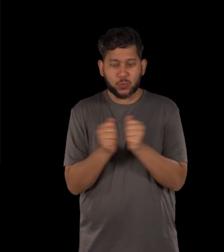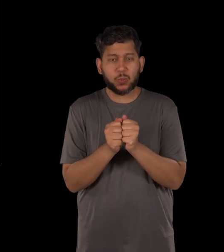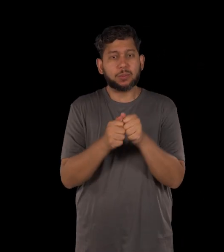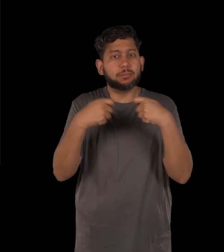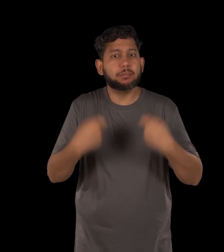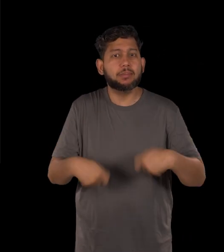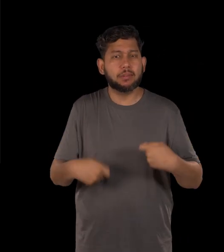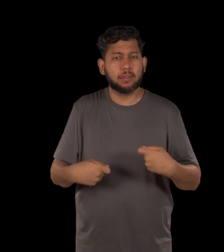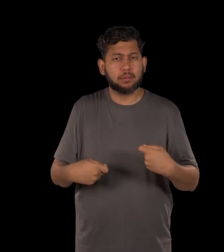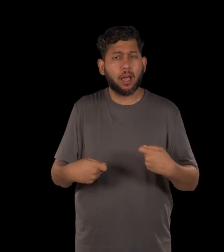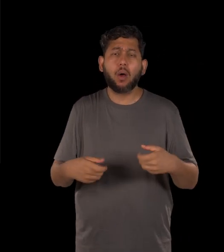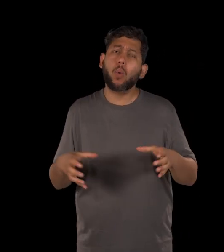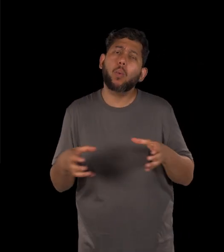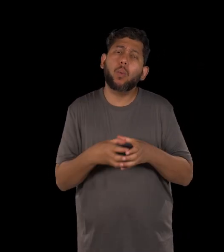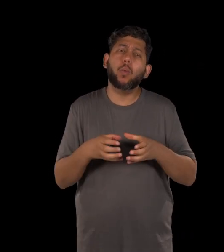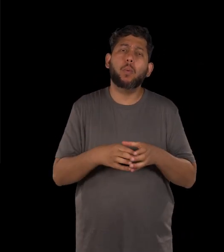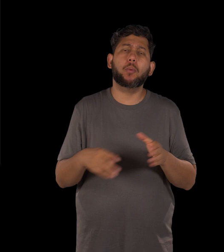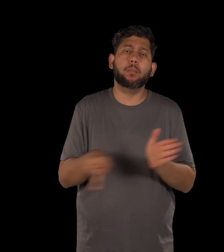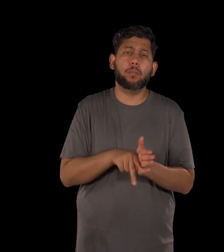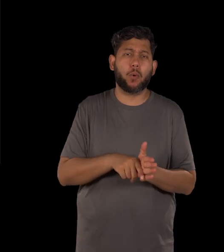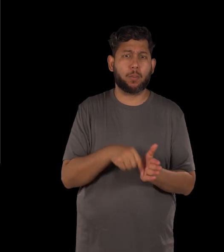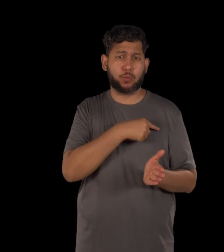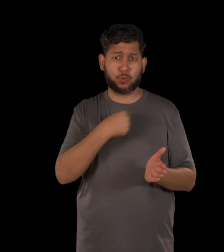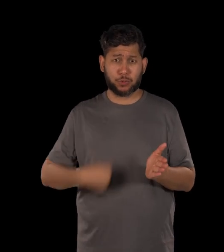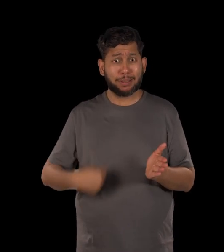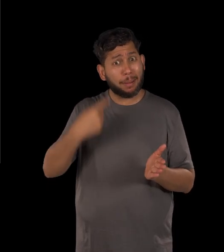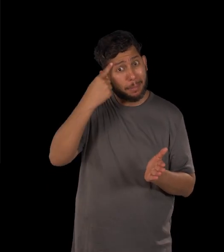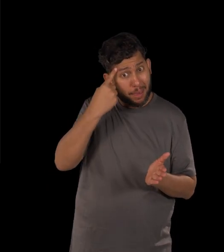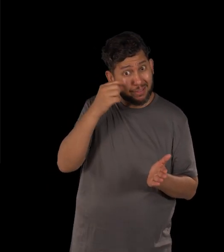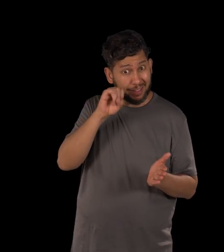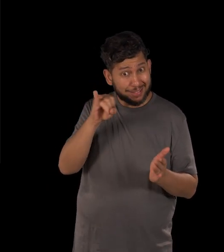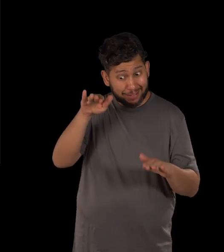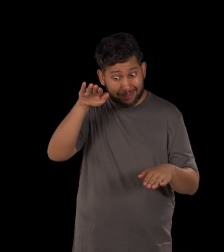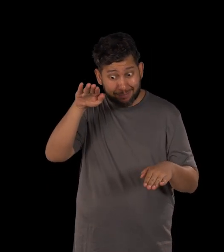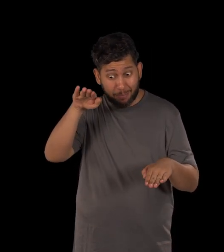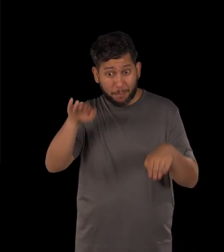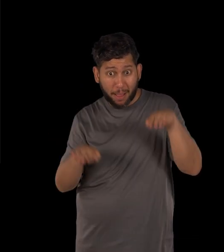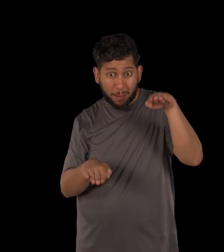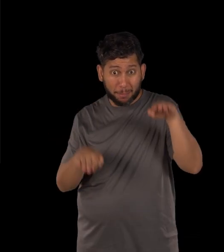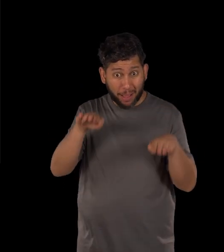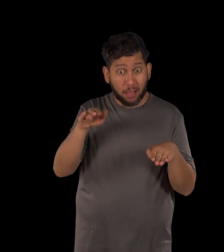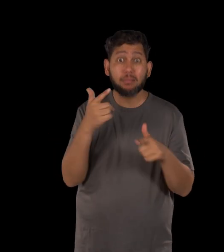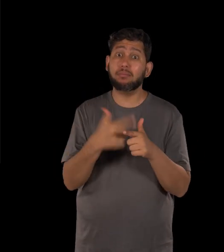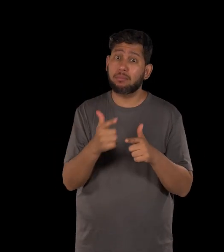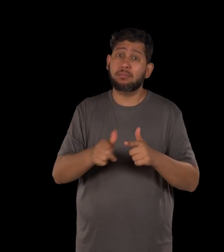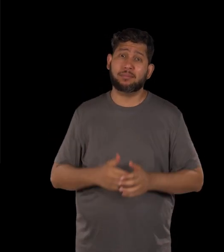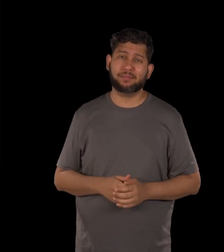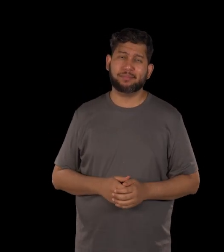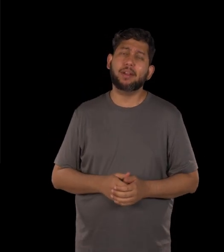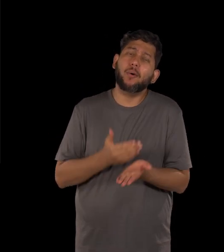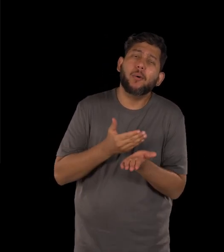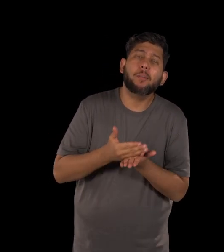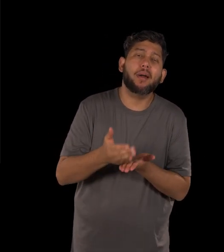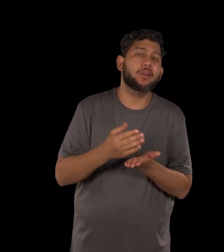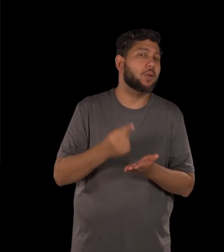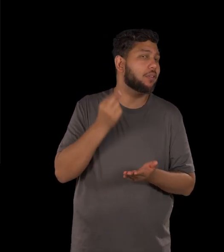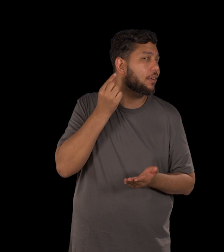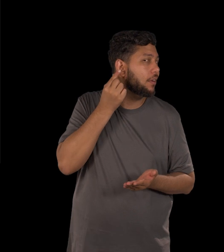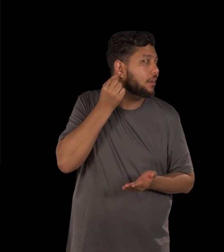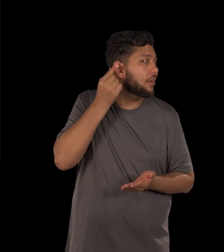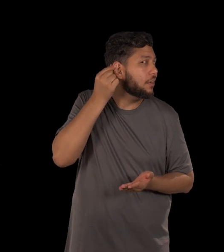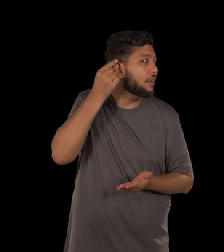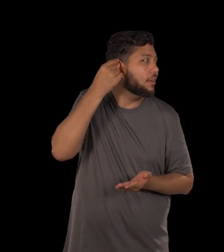que as doenças eram ocasionadas por causa do desequilíbrio entre esses dois pontos. Técnicas como a acupuntura